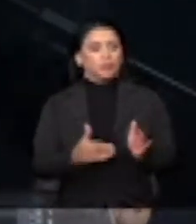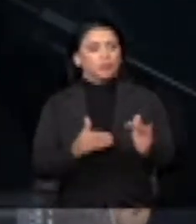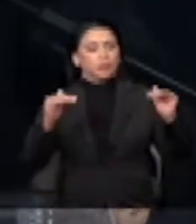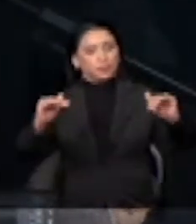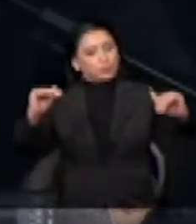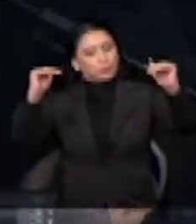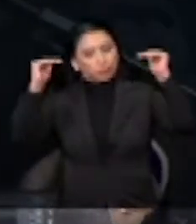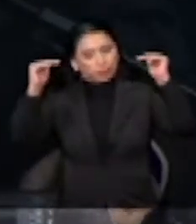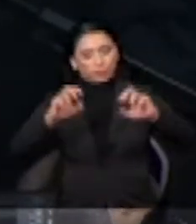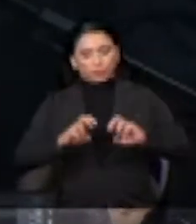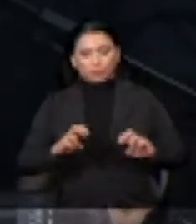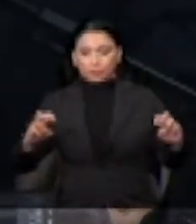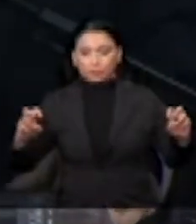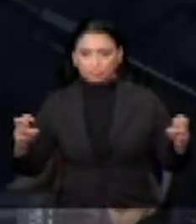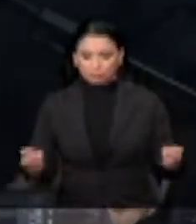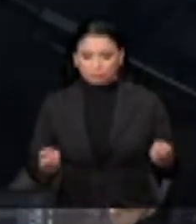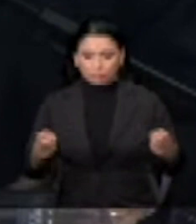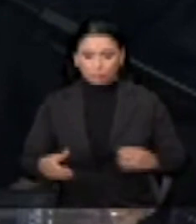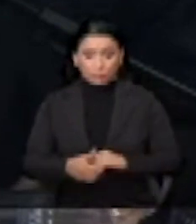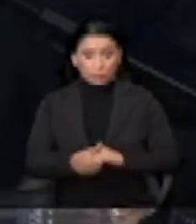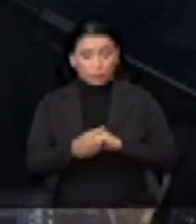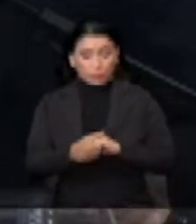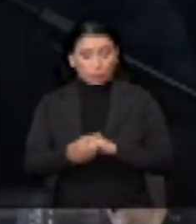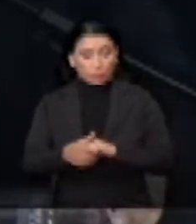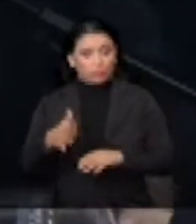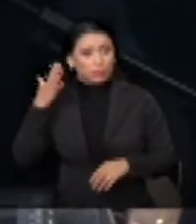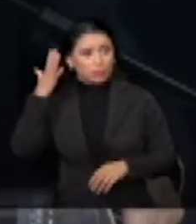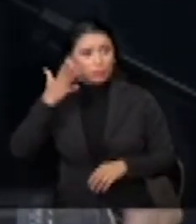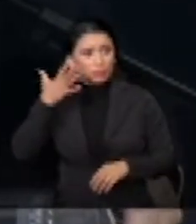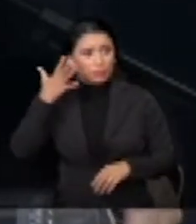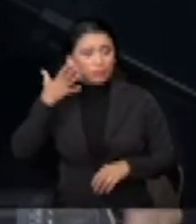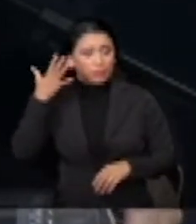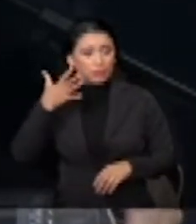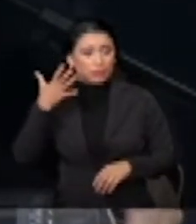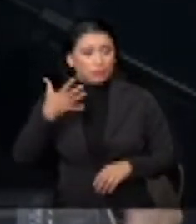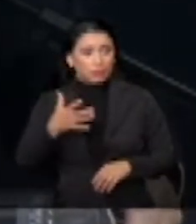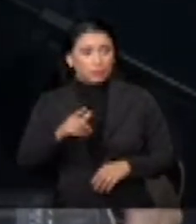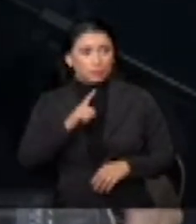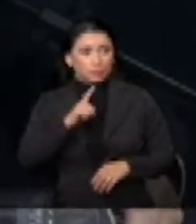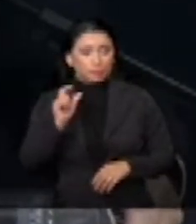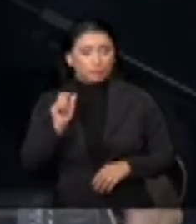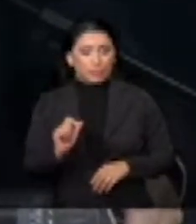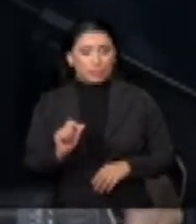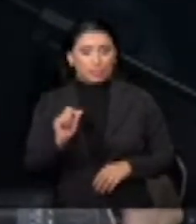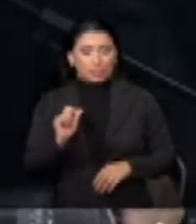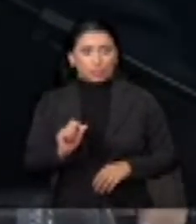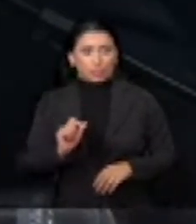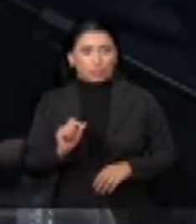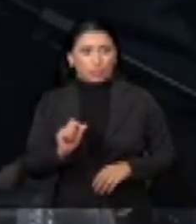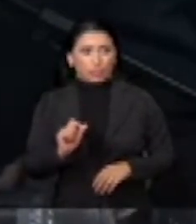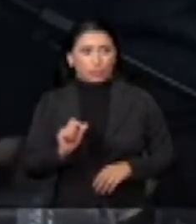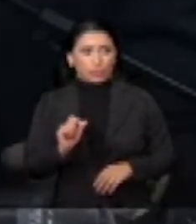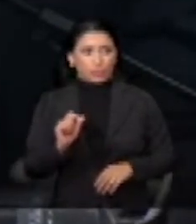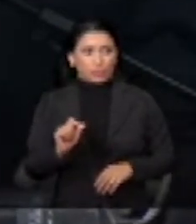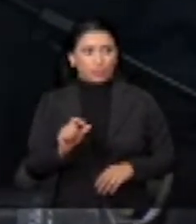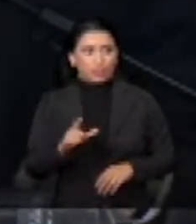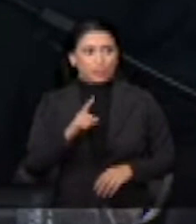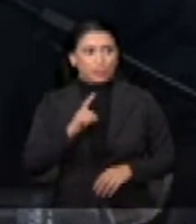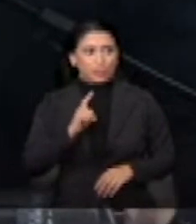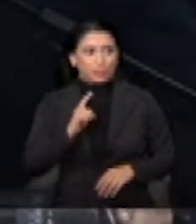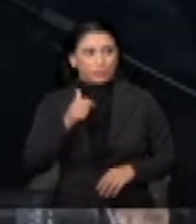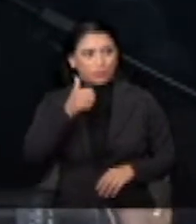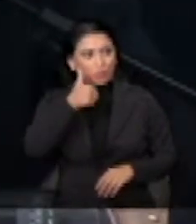mesa saudar os colegas palestrantes senhores senhoras imaginamos que alguém